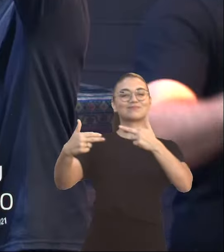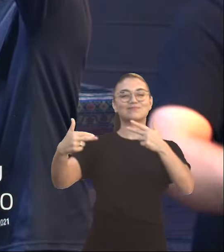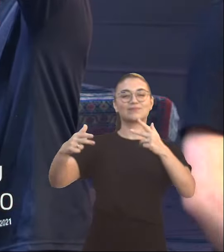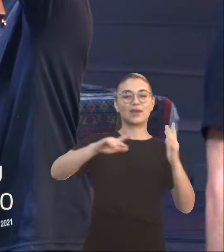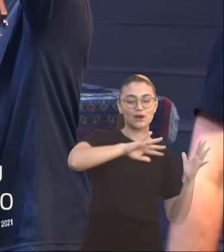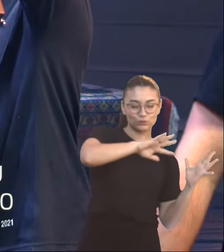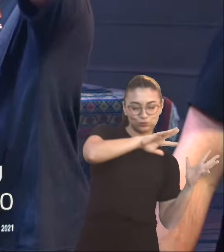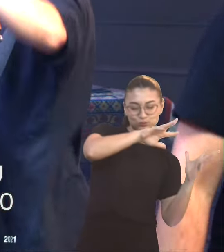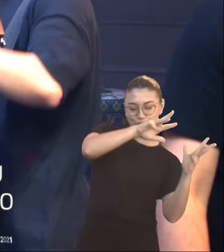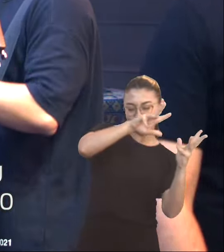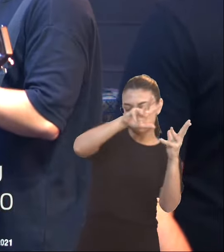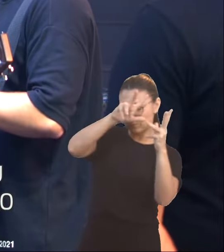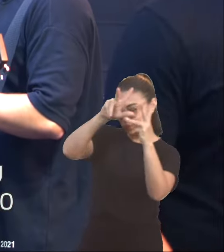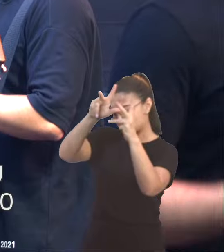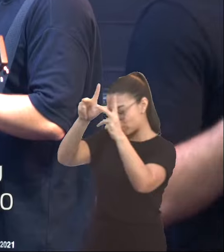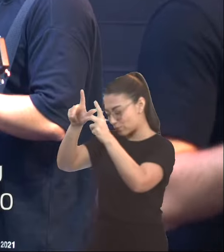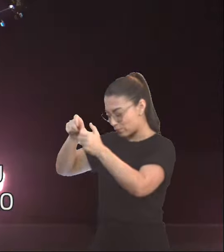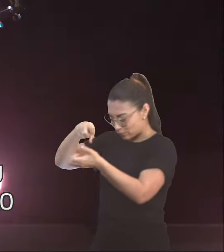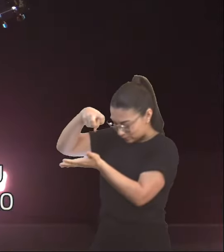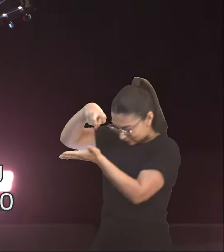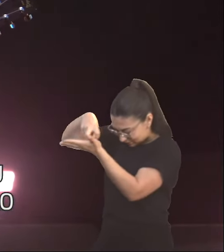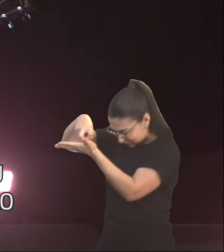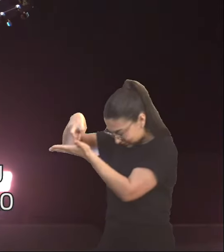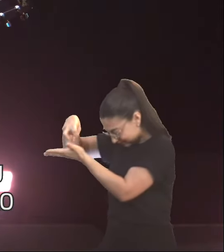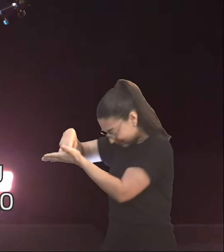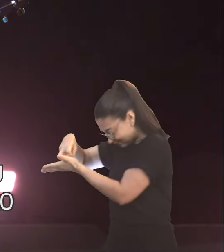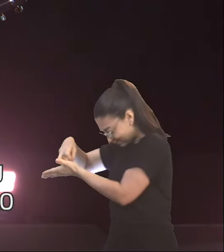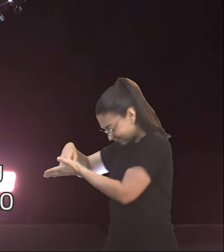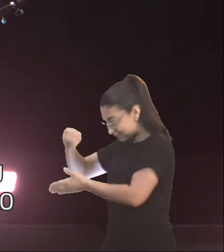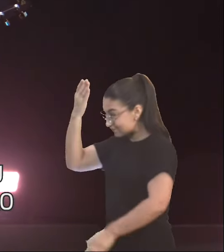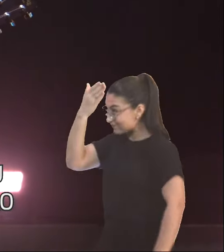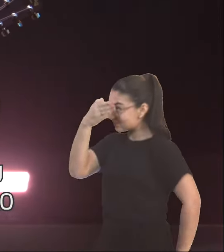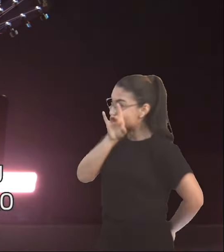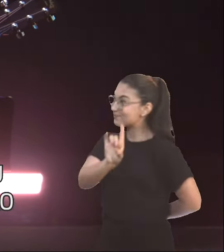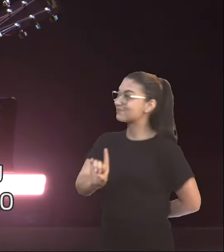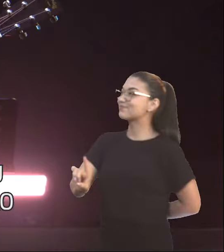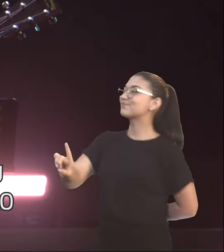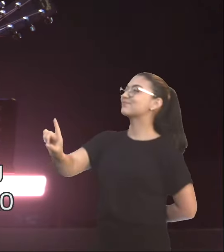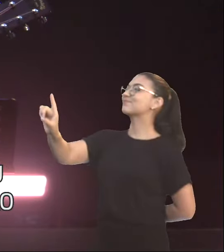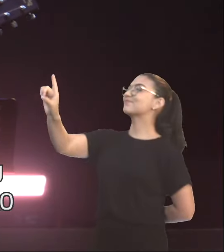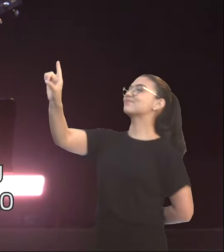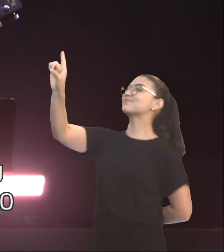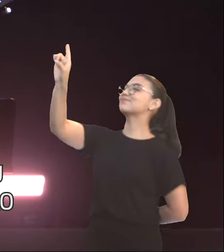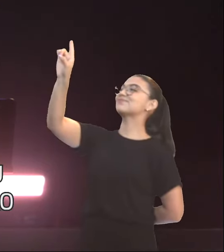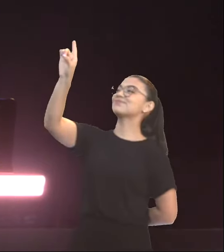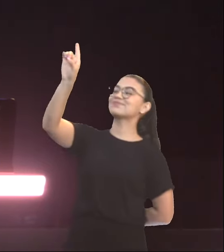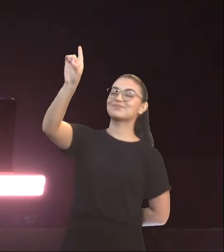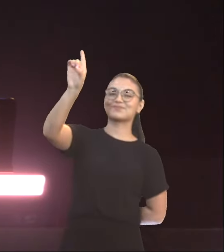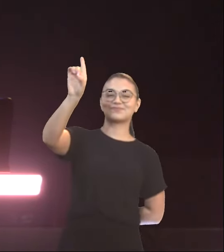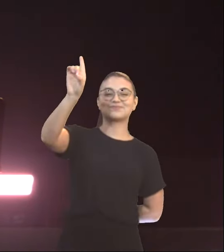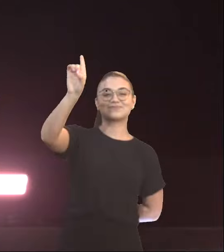Se prostrem toda a tribo e nação